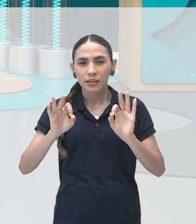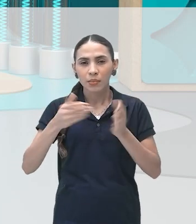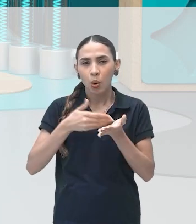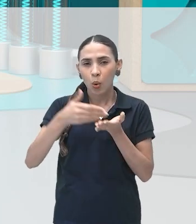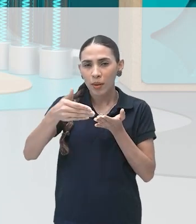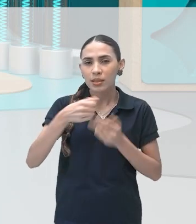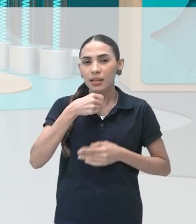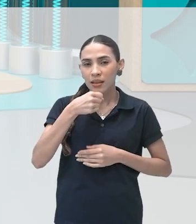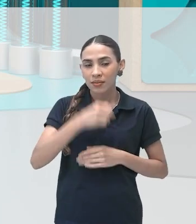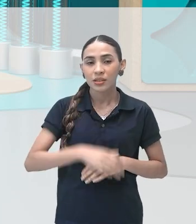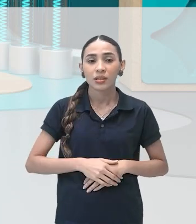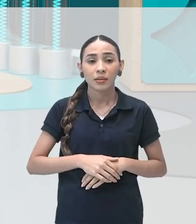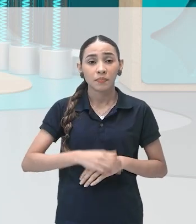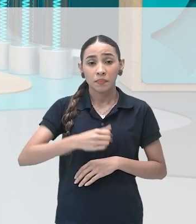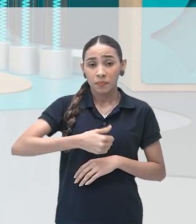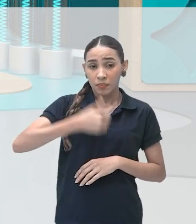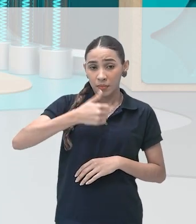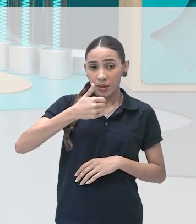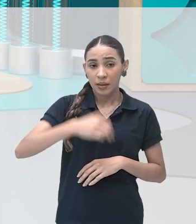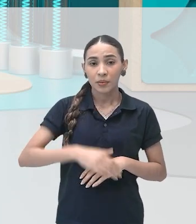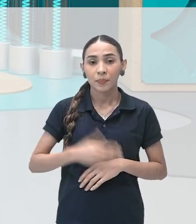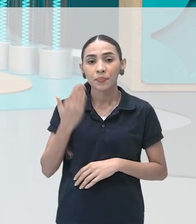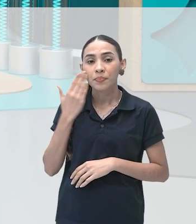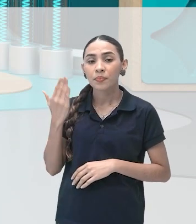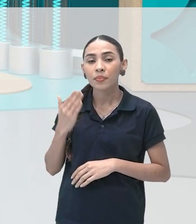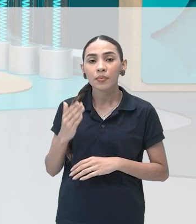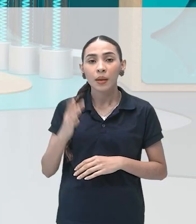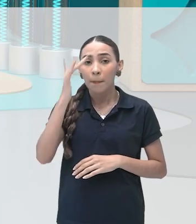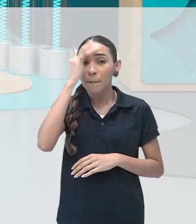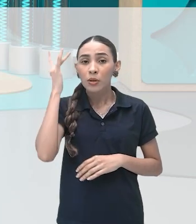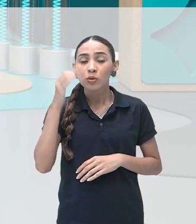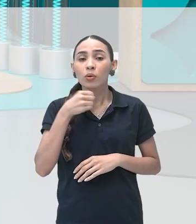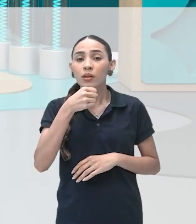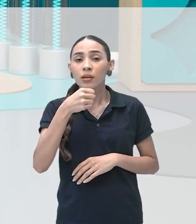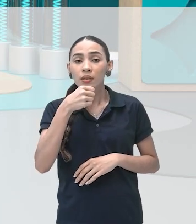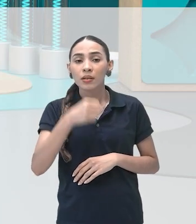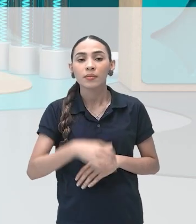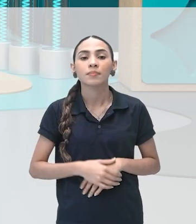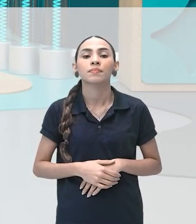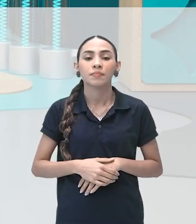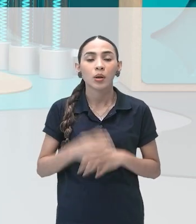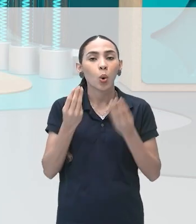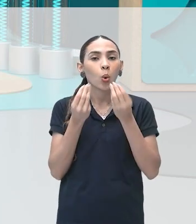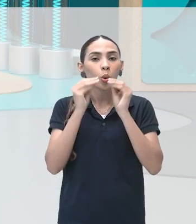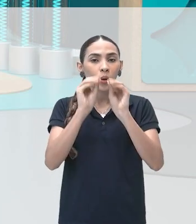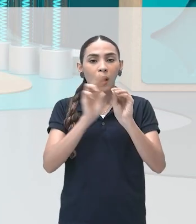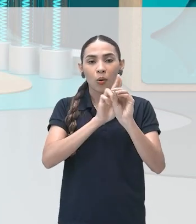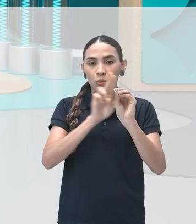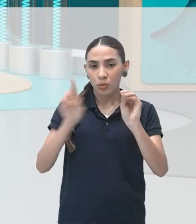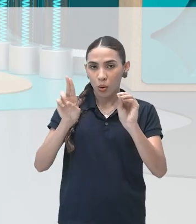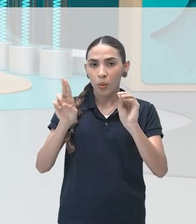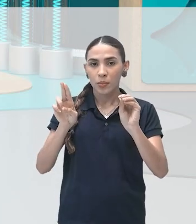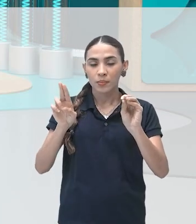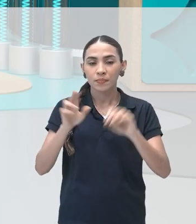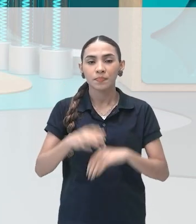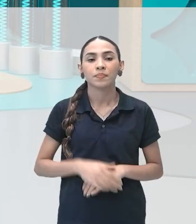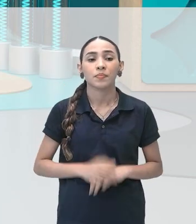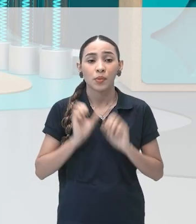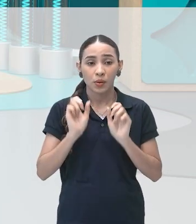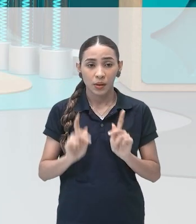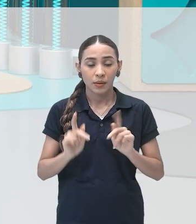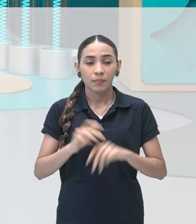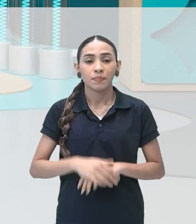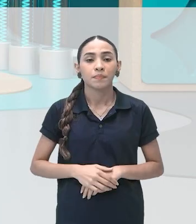Então, olha só. Primeira coisa, aqui, quem é o entrevistado selecionado? Vou aqui inserir o nome do meu entrevistado,